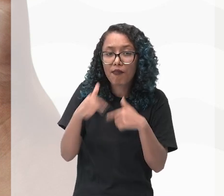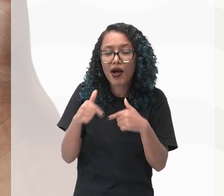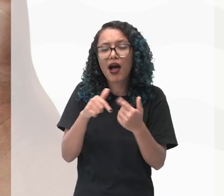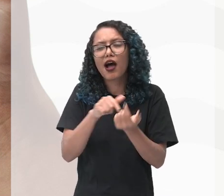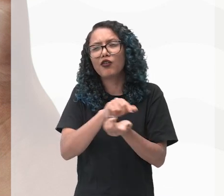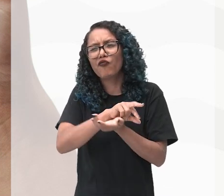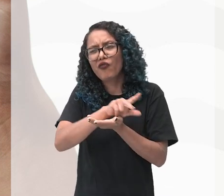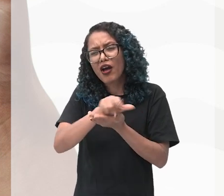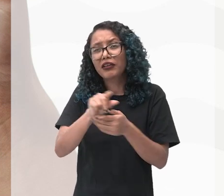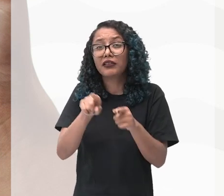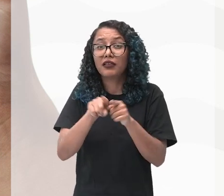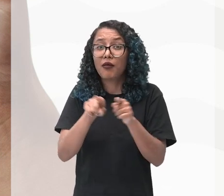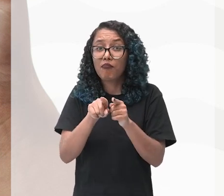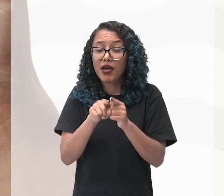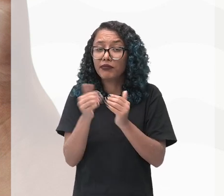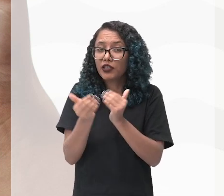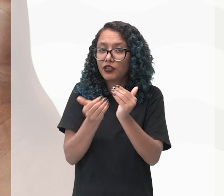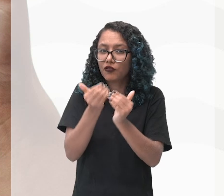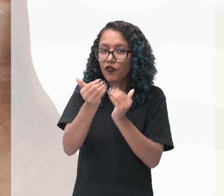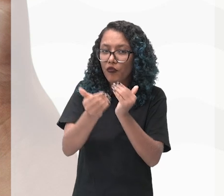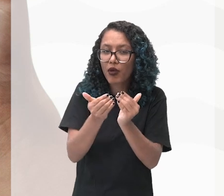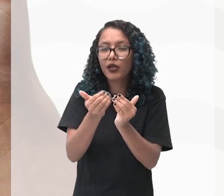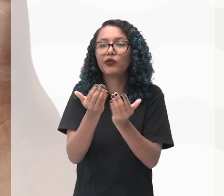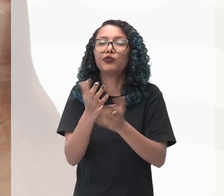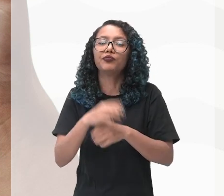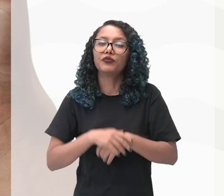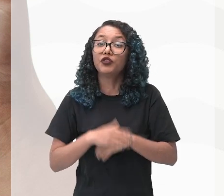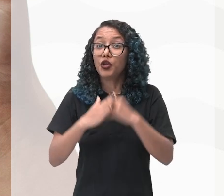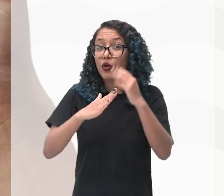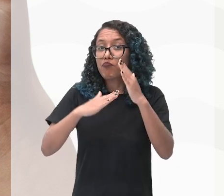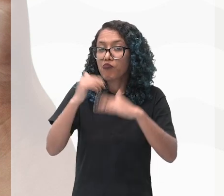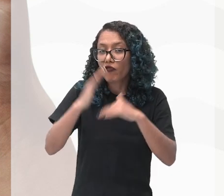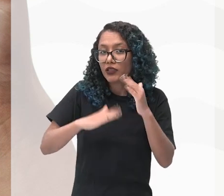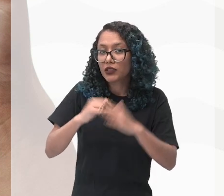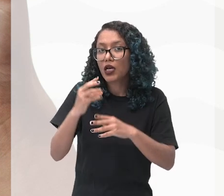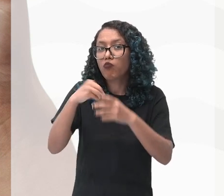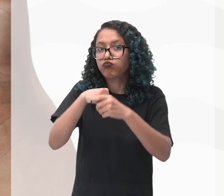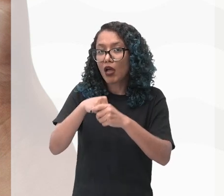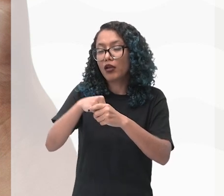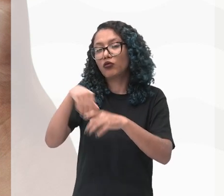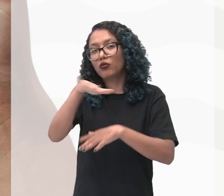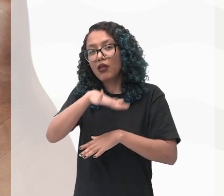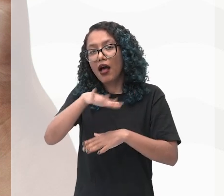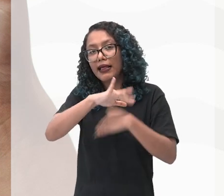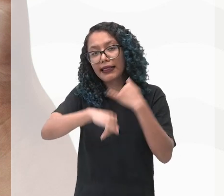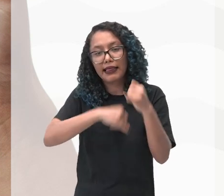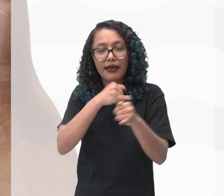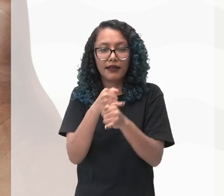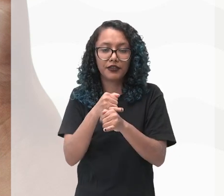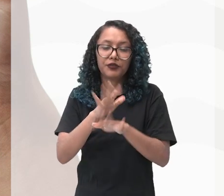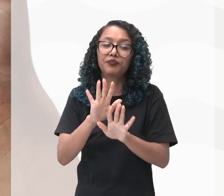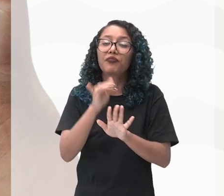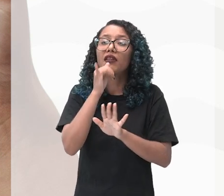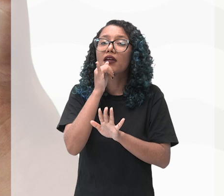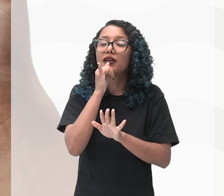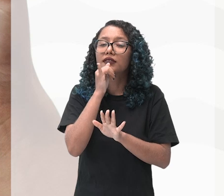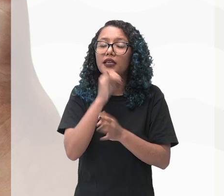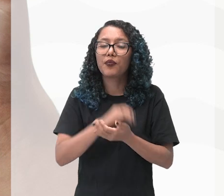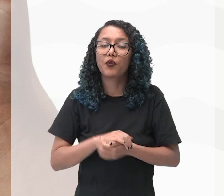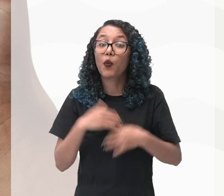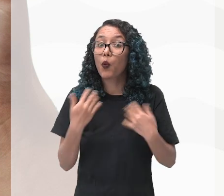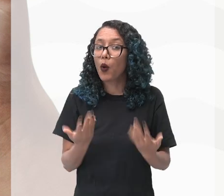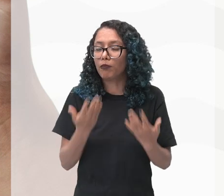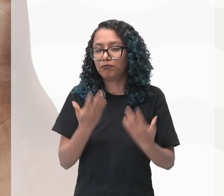empregos, recrutamento, troca de conhecimentos no setor e construção de uma presença profissional online.